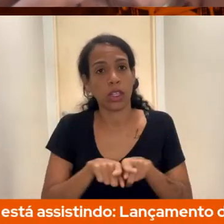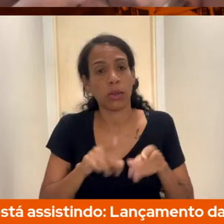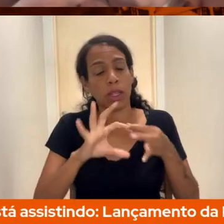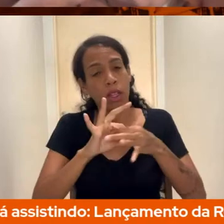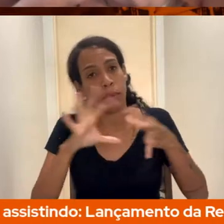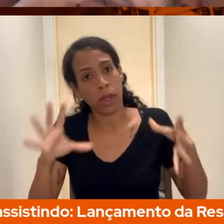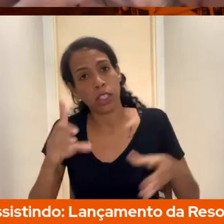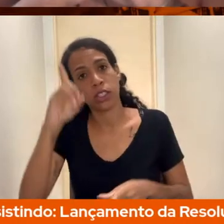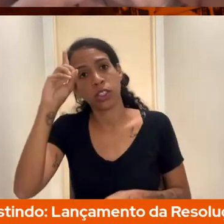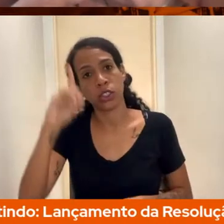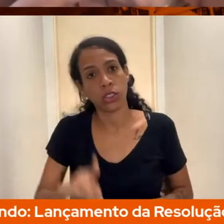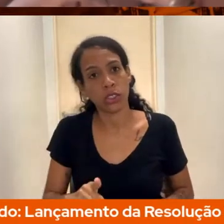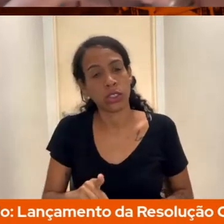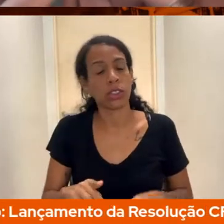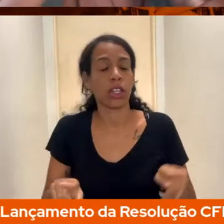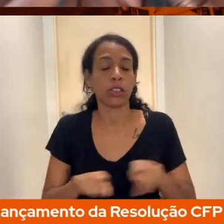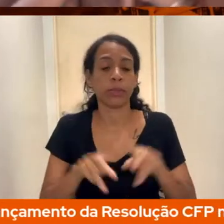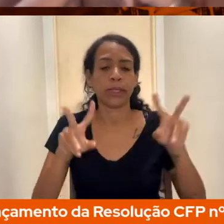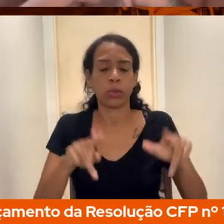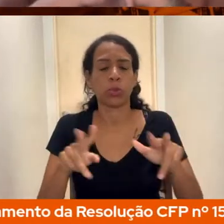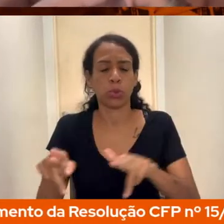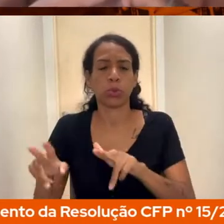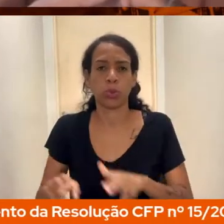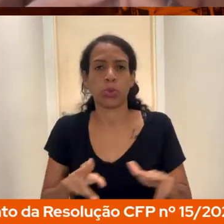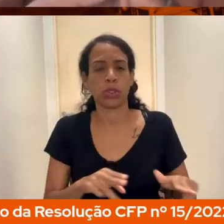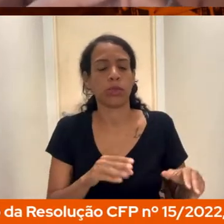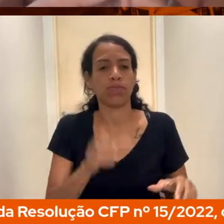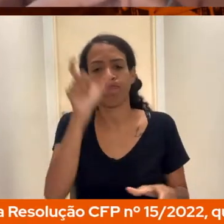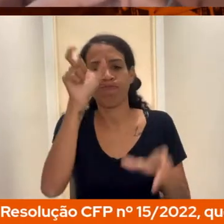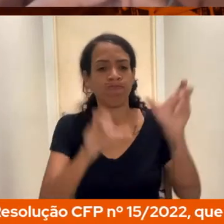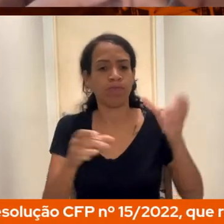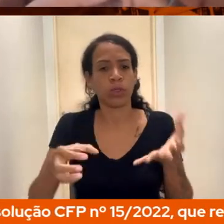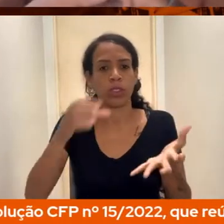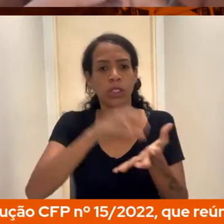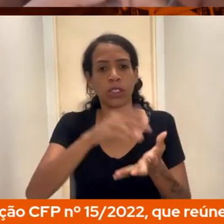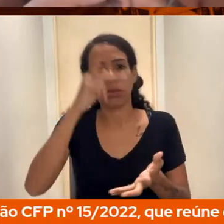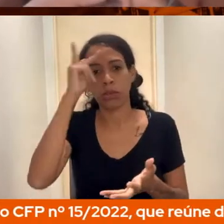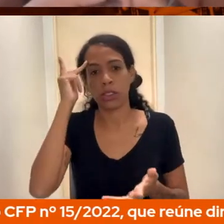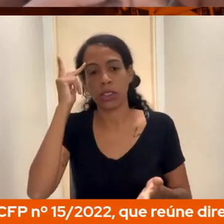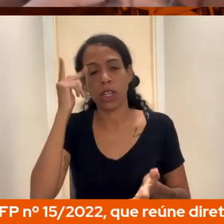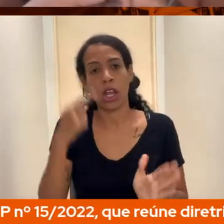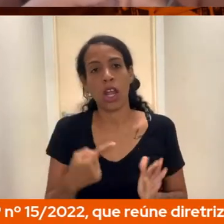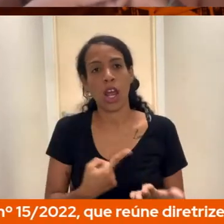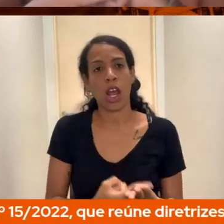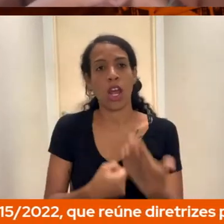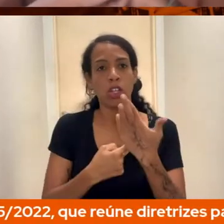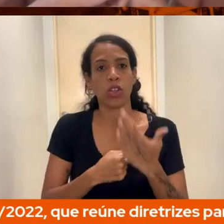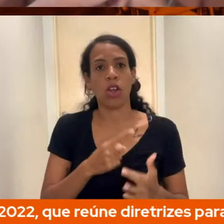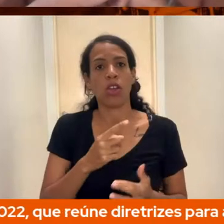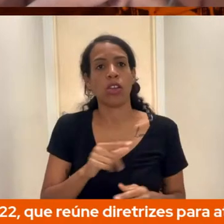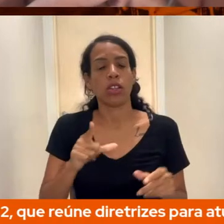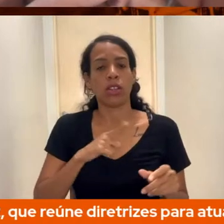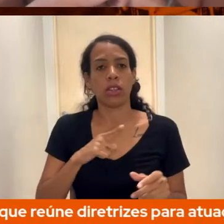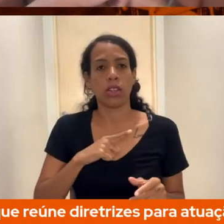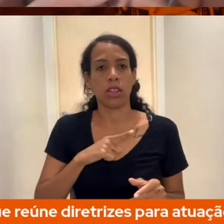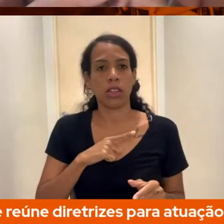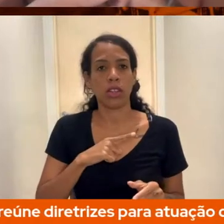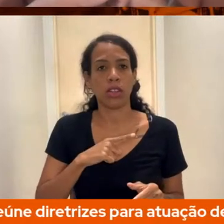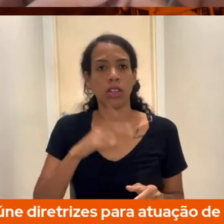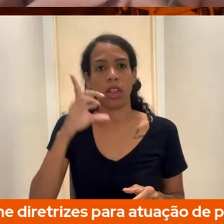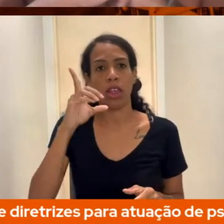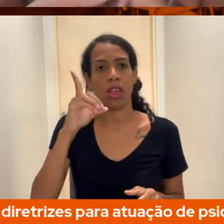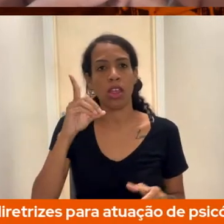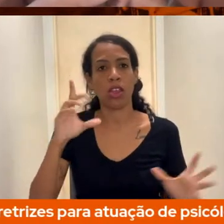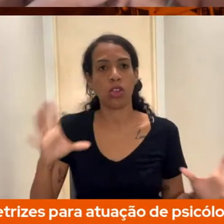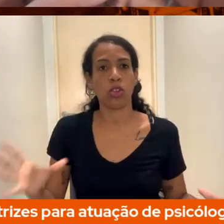da dignidade, da igualdade e da integridade do ser humano, apoiada nos valores que embasam, né, a Declaração